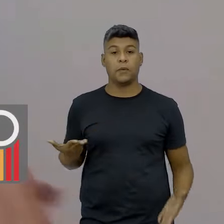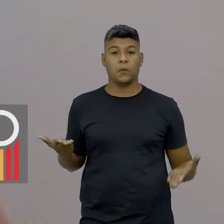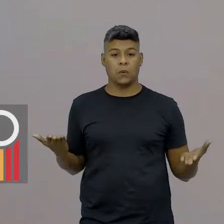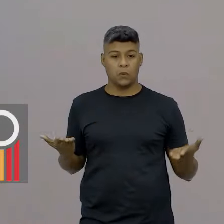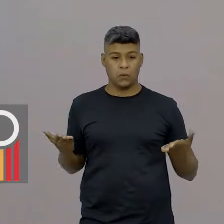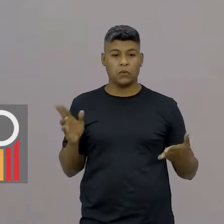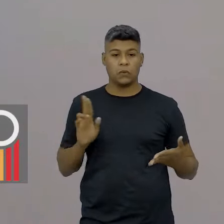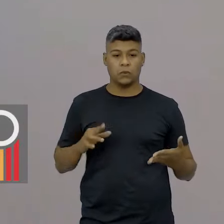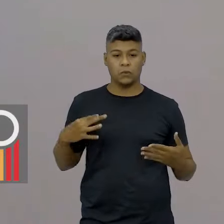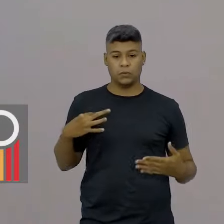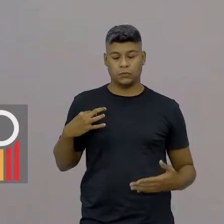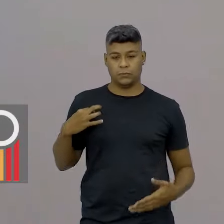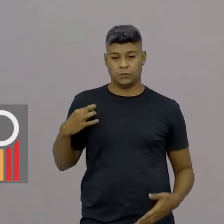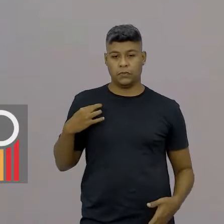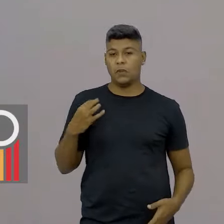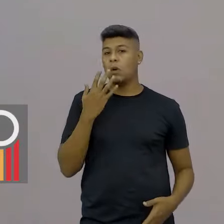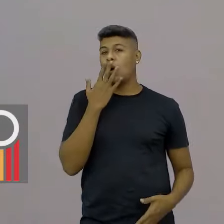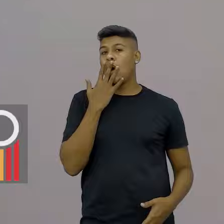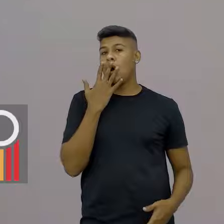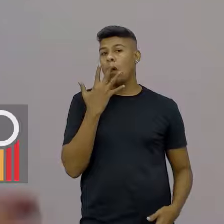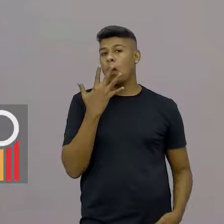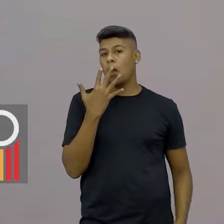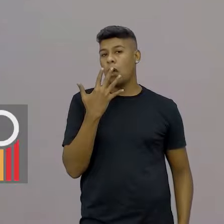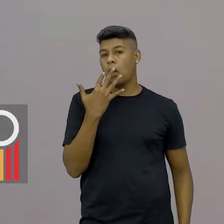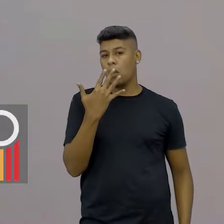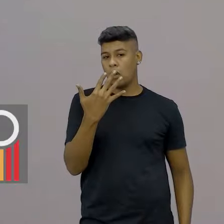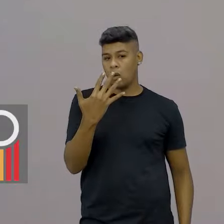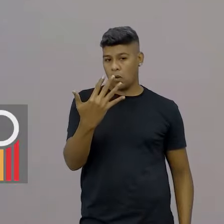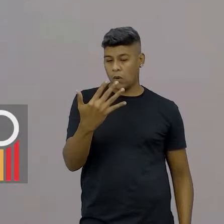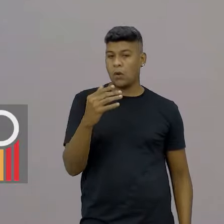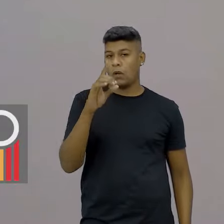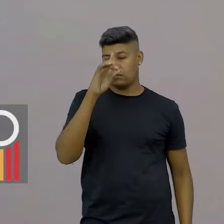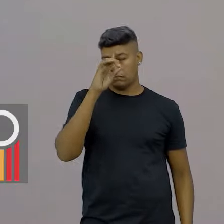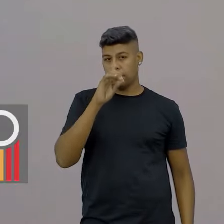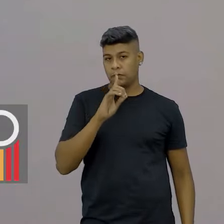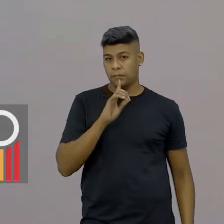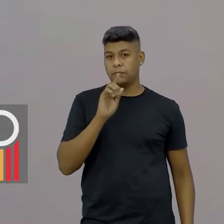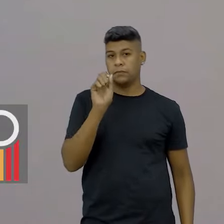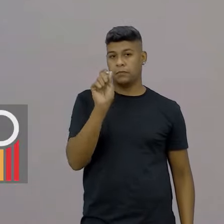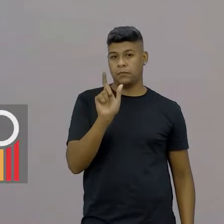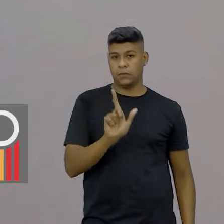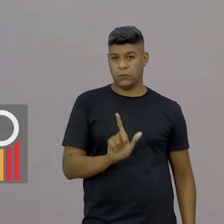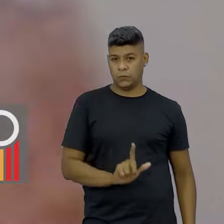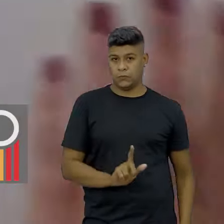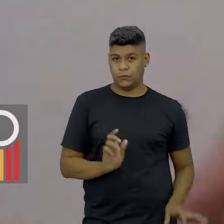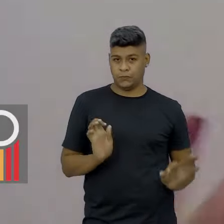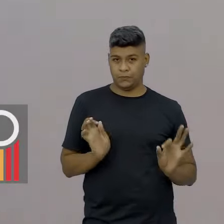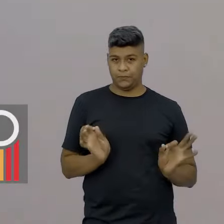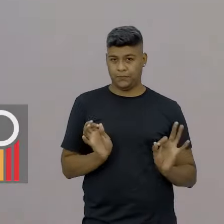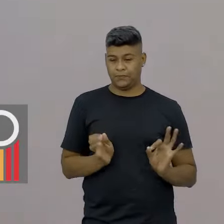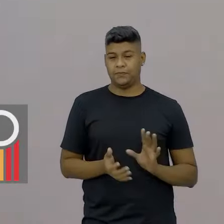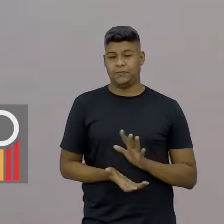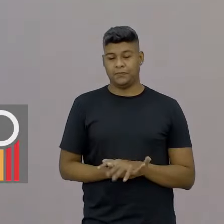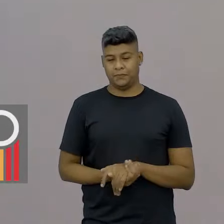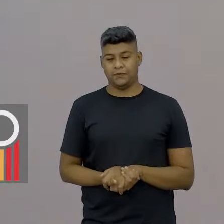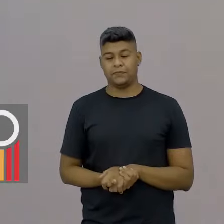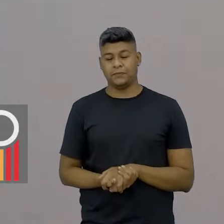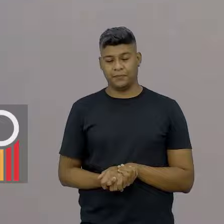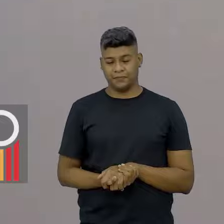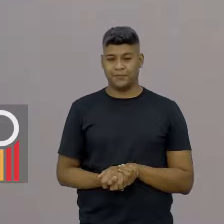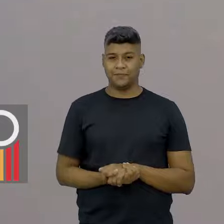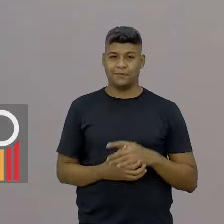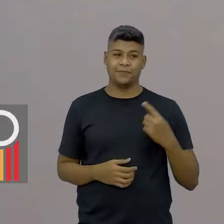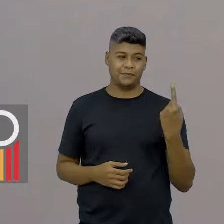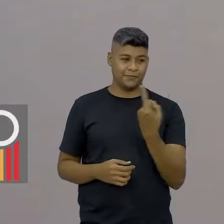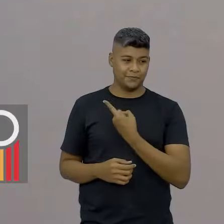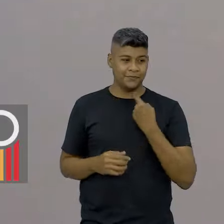estou usando uma blusa com cores mostarda e azul, colorida. E nossa conversa de hoje traz